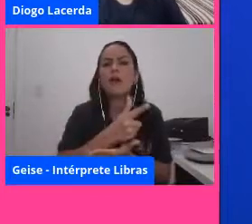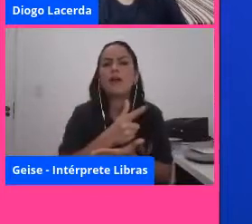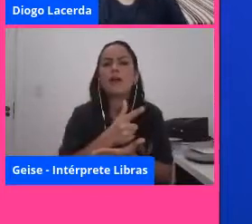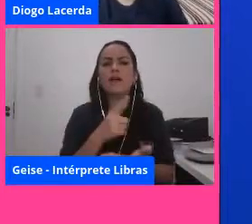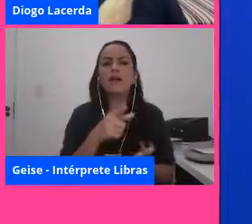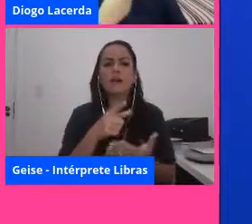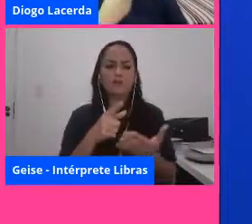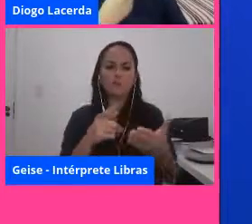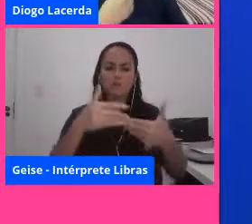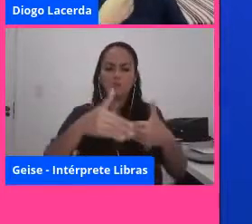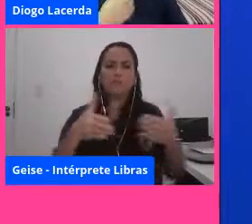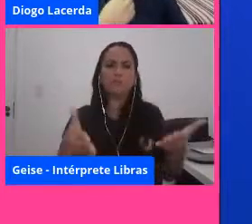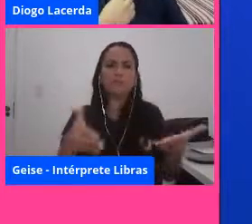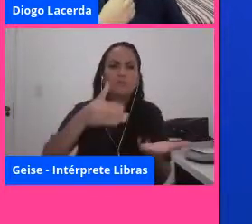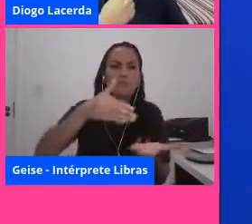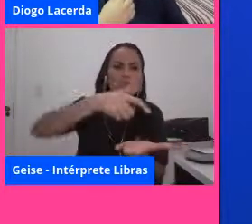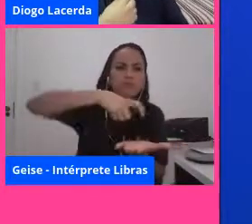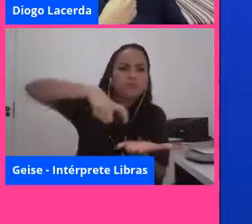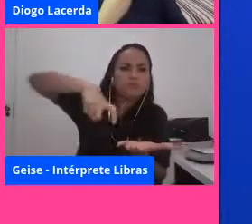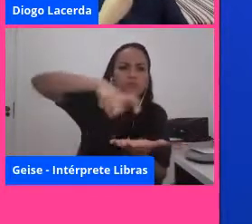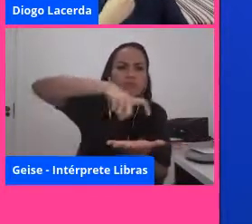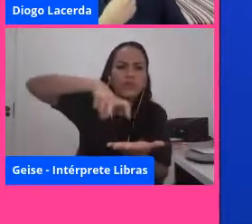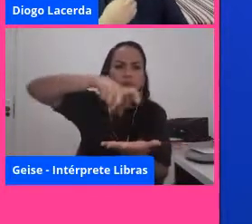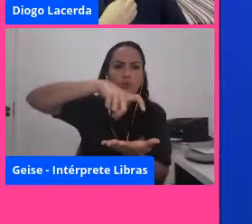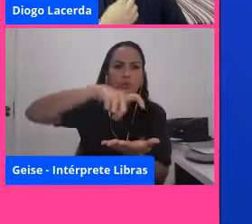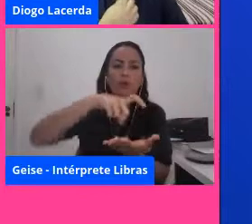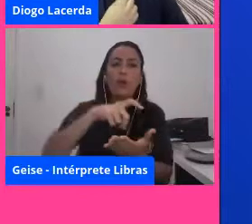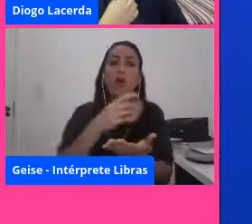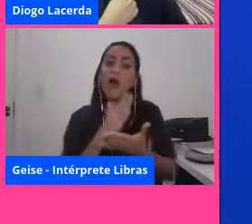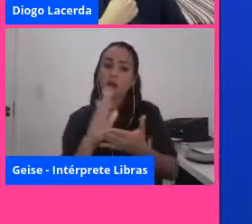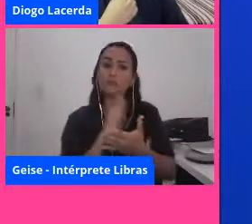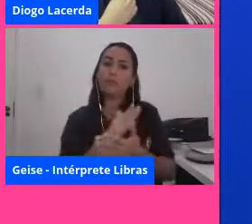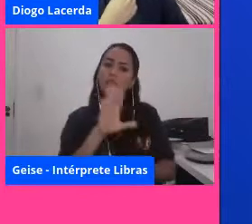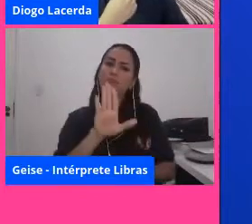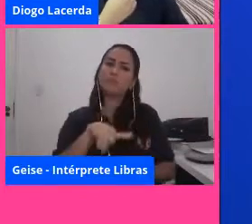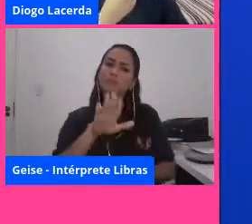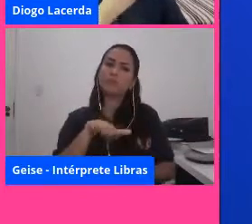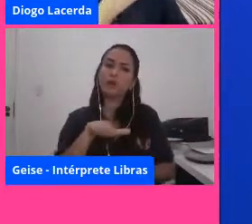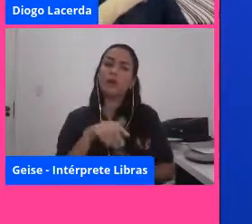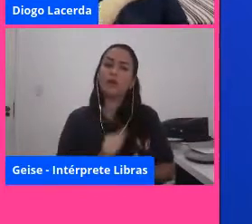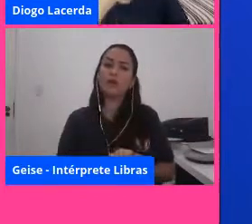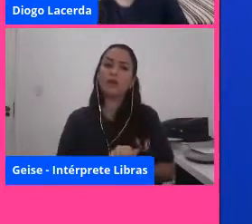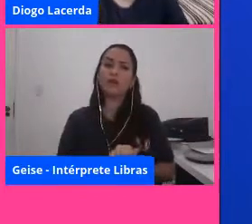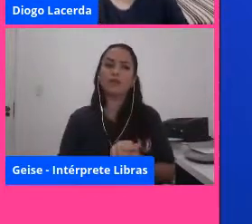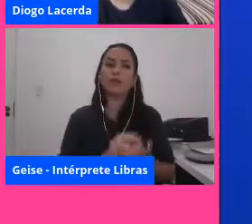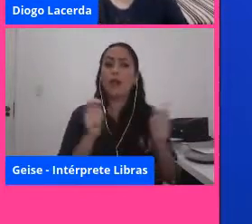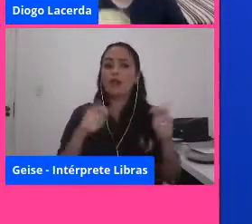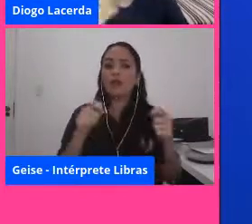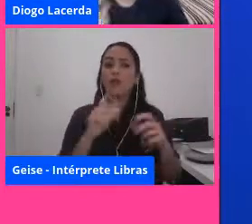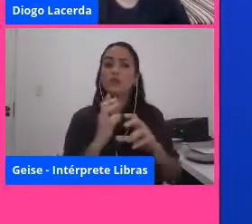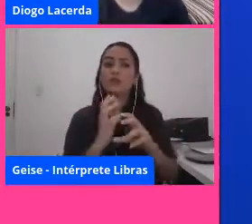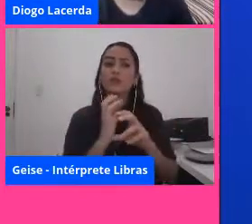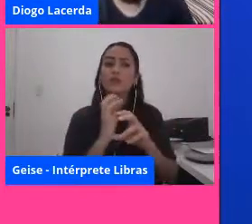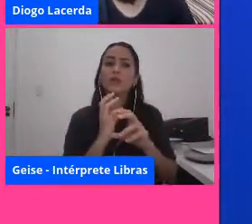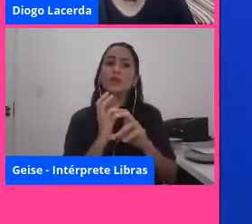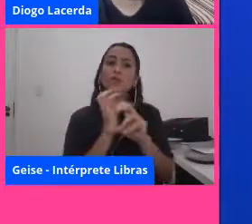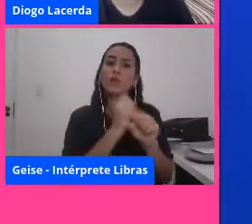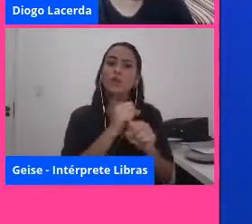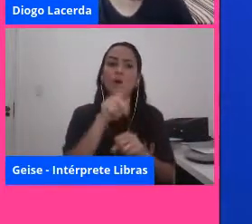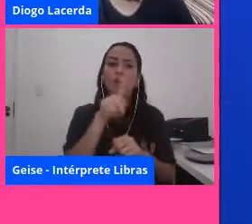são baratas, né? Então, você consegue comprar impressora 3D, um kit 3D, sei lá, por